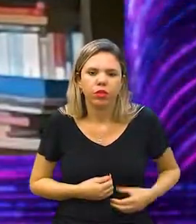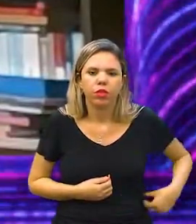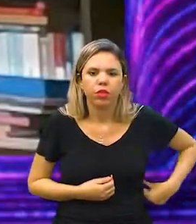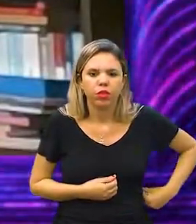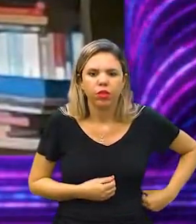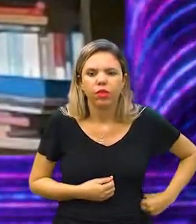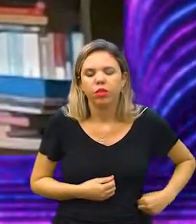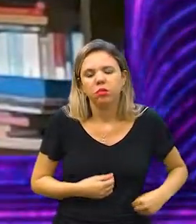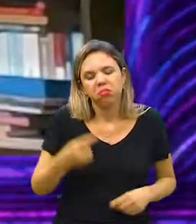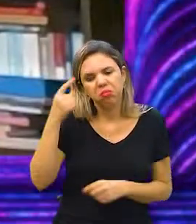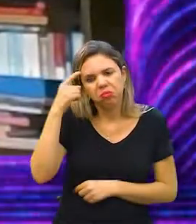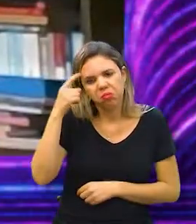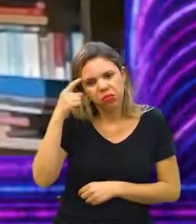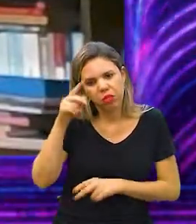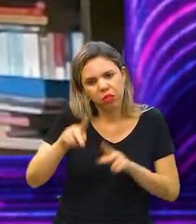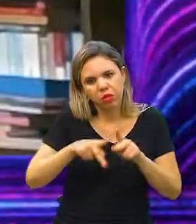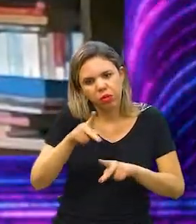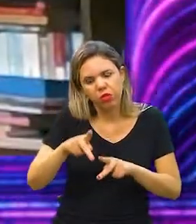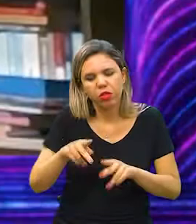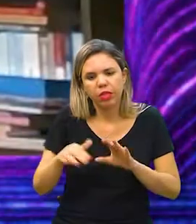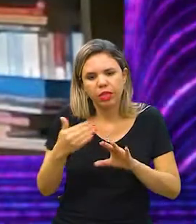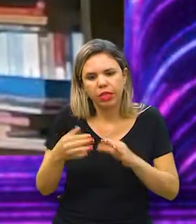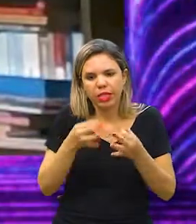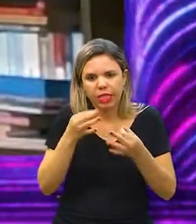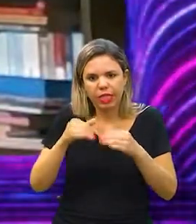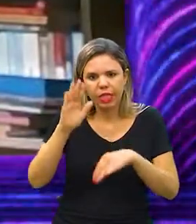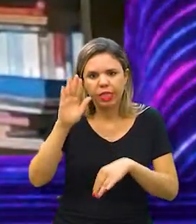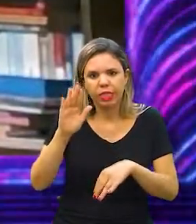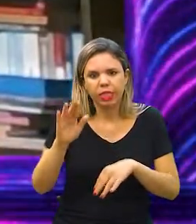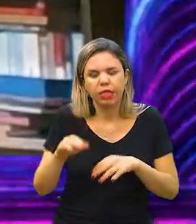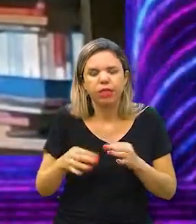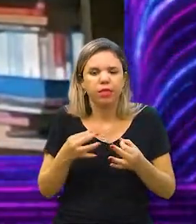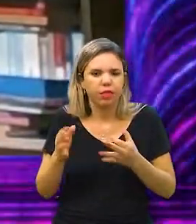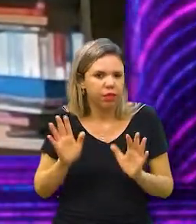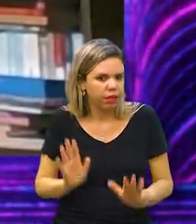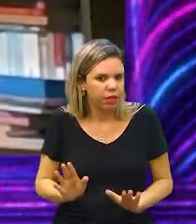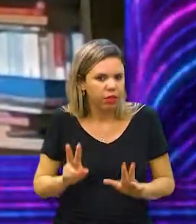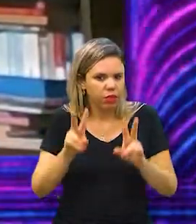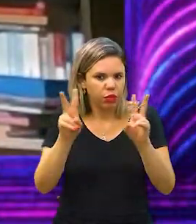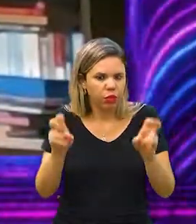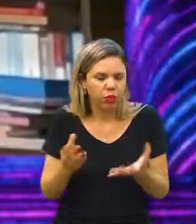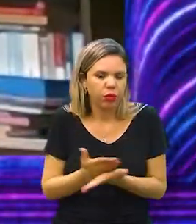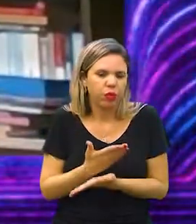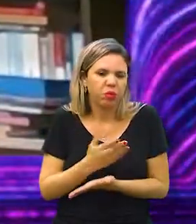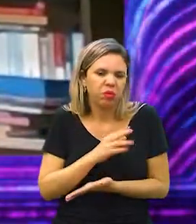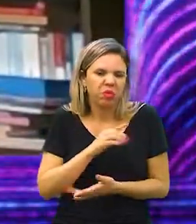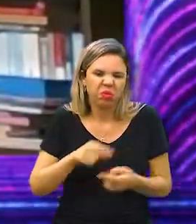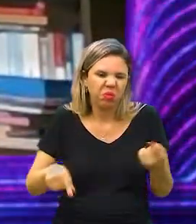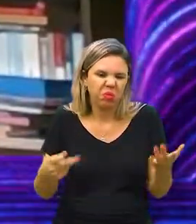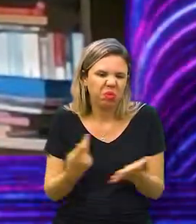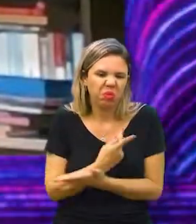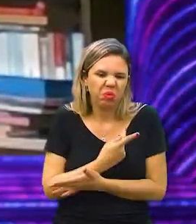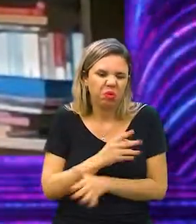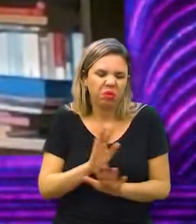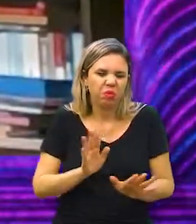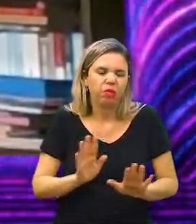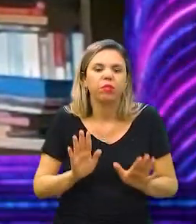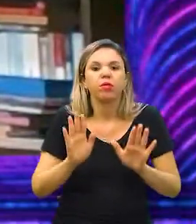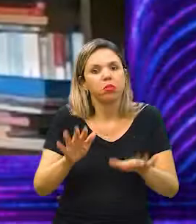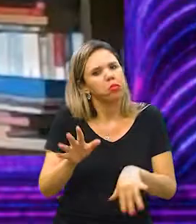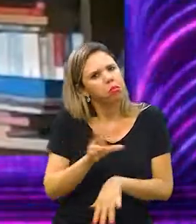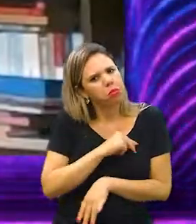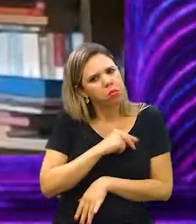eu pensei que talvez fosse receber um pouquinho mais de críticas com relação assim, não tá muito certo,